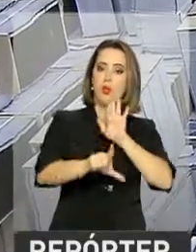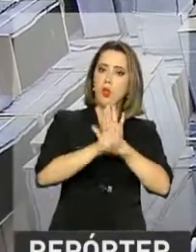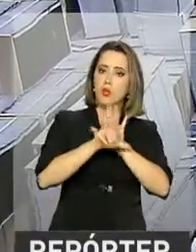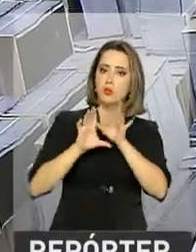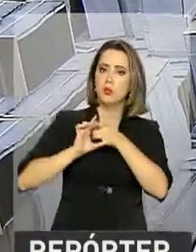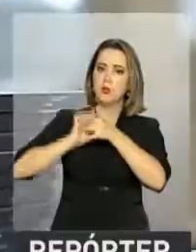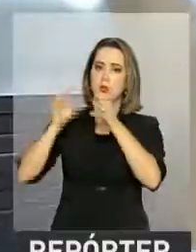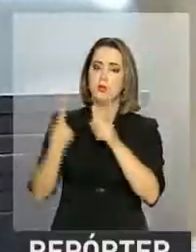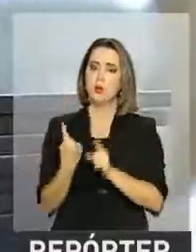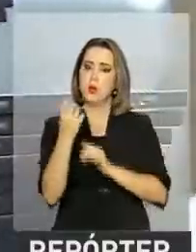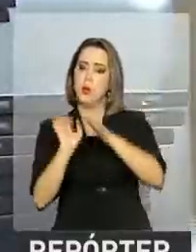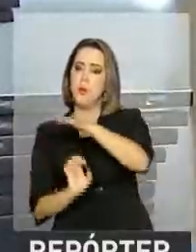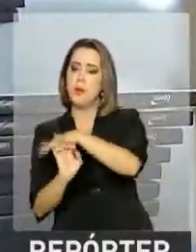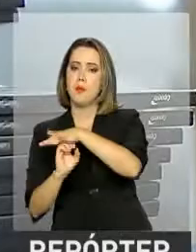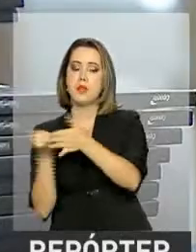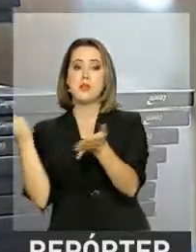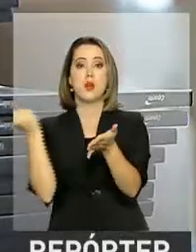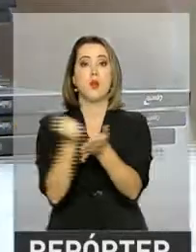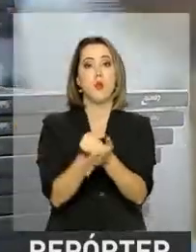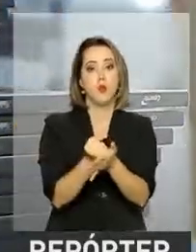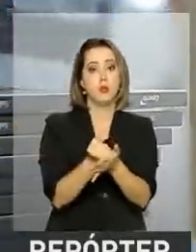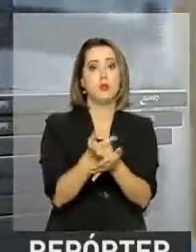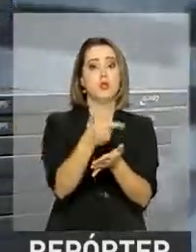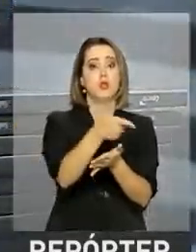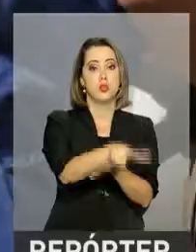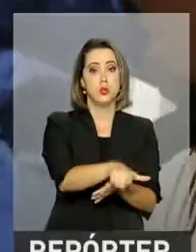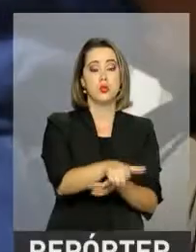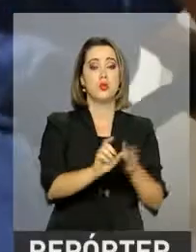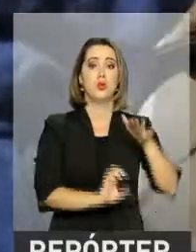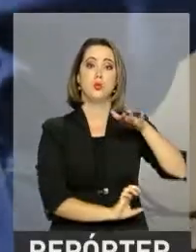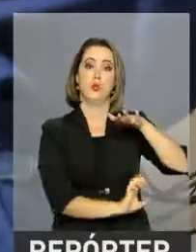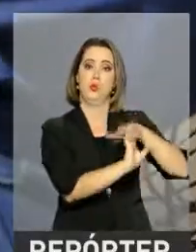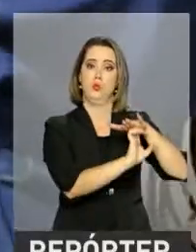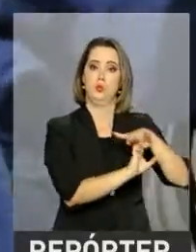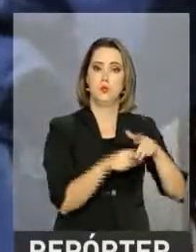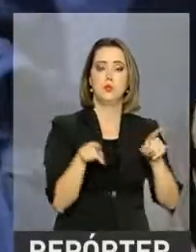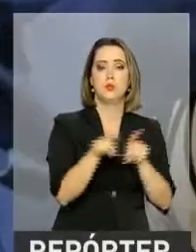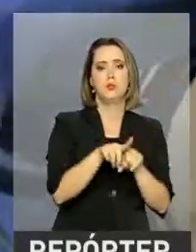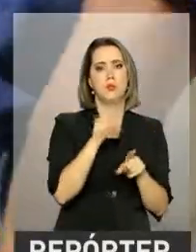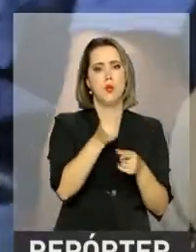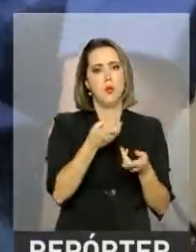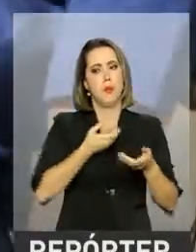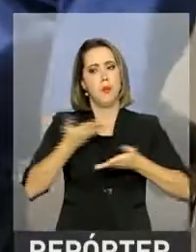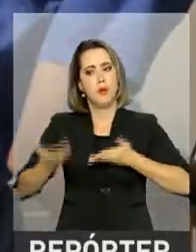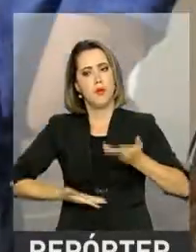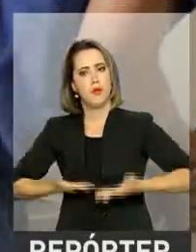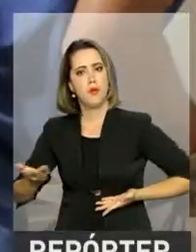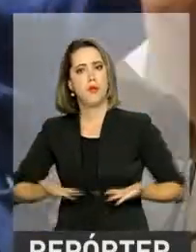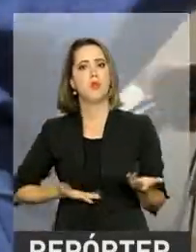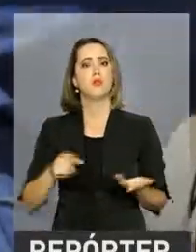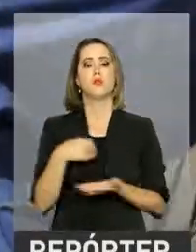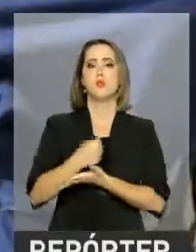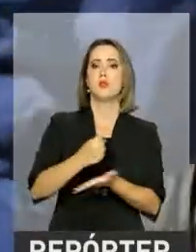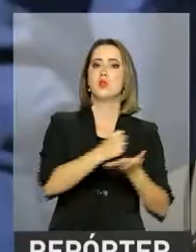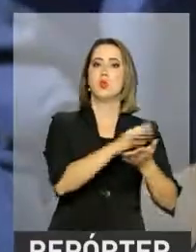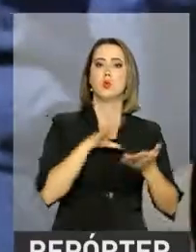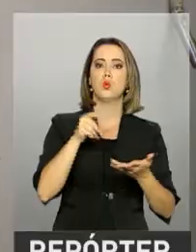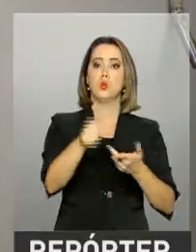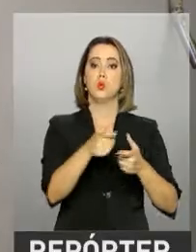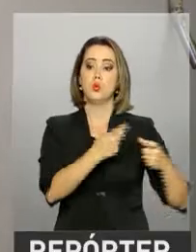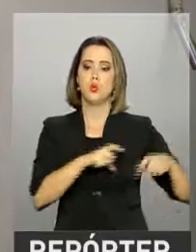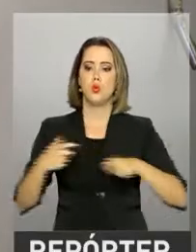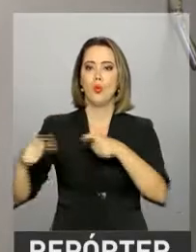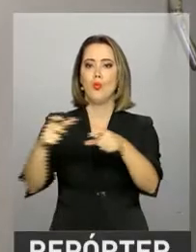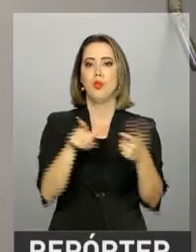que uma empresa terceiriza e tarefas ou seja contrate outra para prestar serviços em todas as áreas